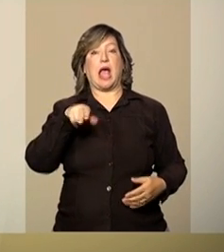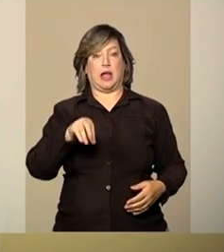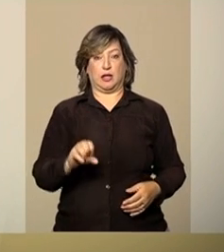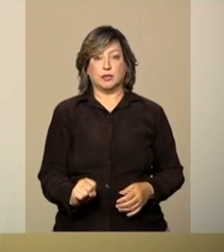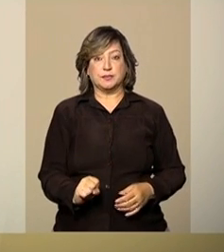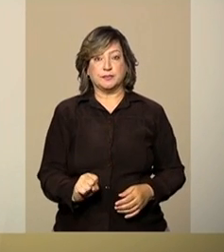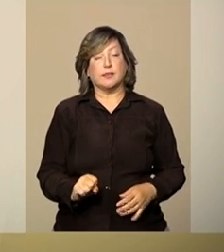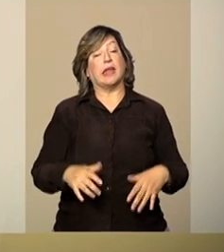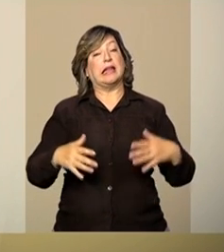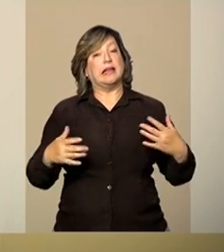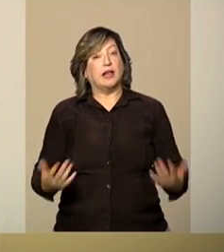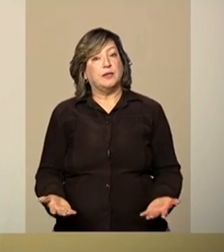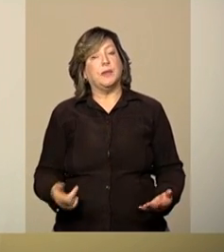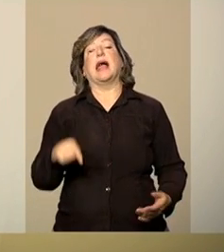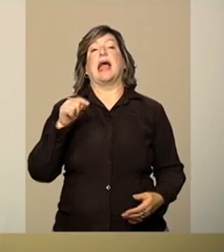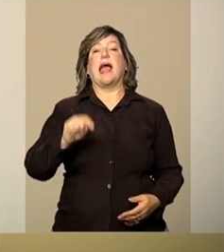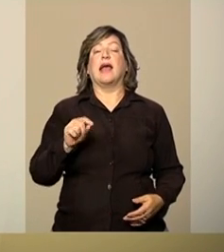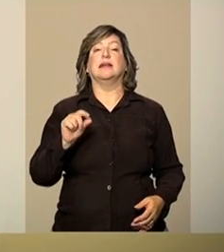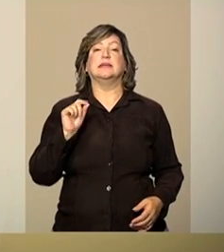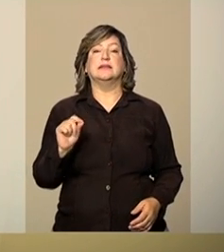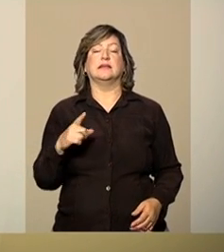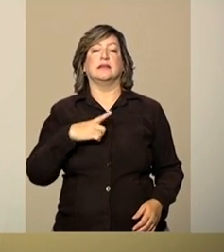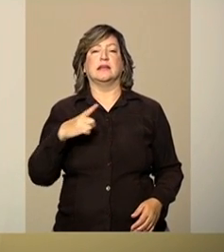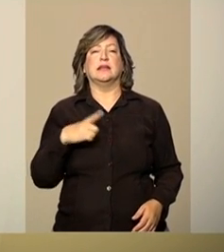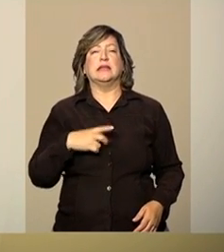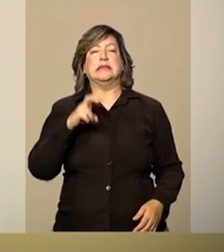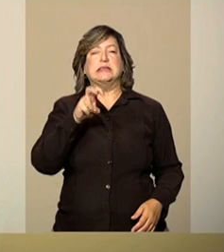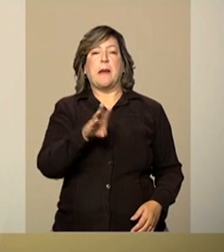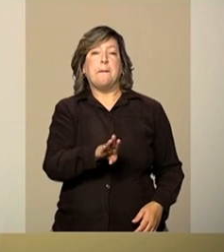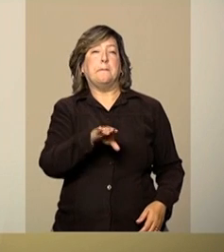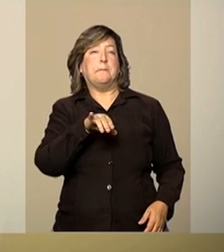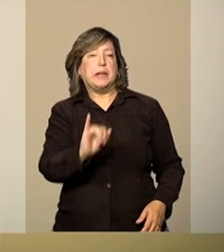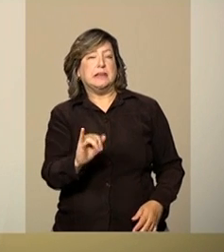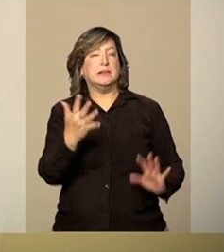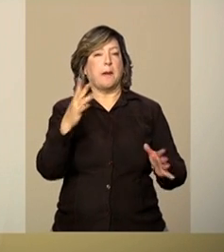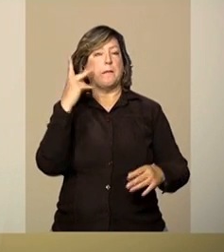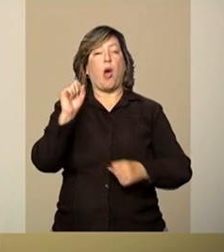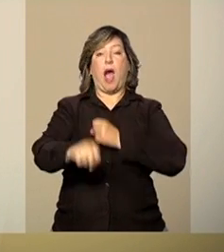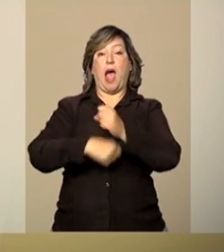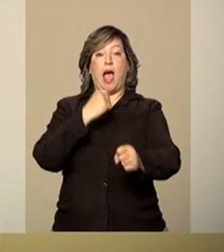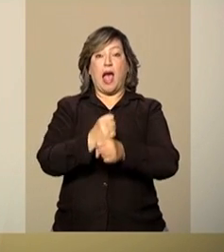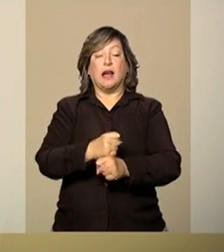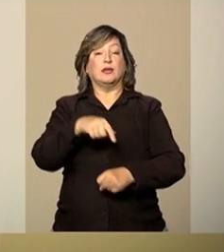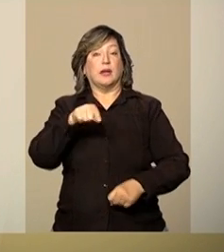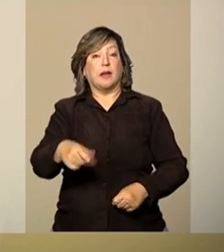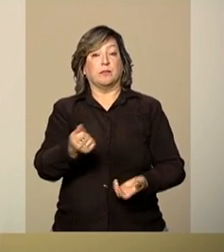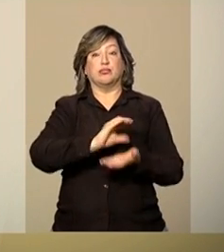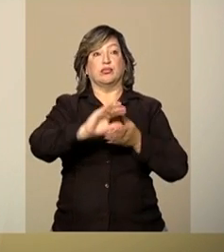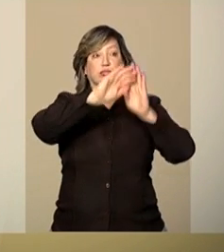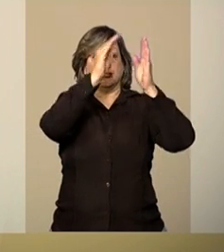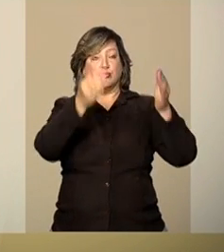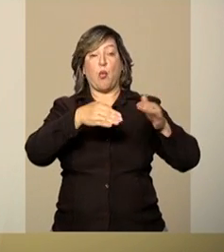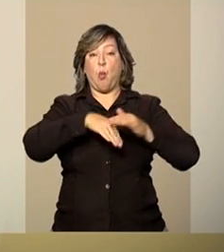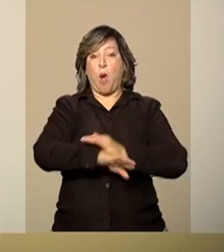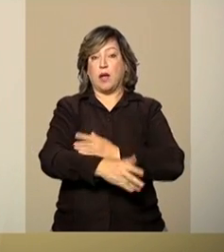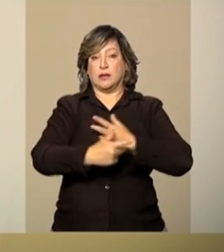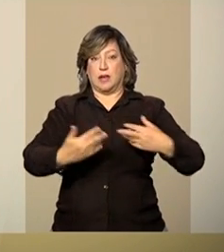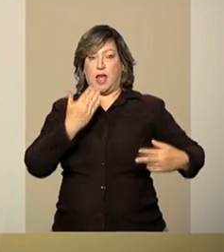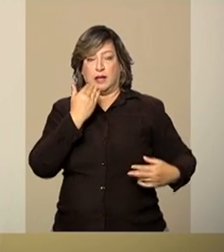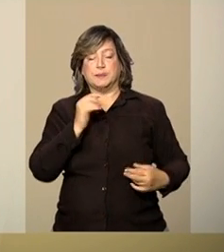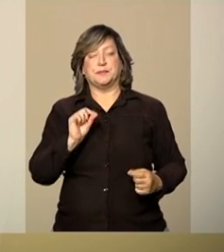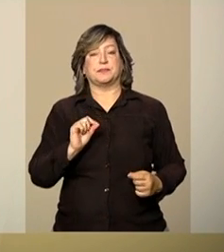anos então Luciano são praticamente 5 bilhões por ano para financiar a armazenagem são